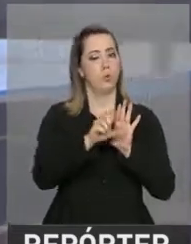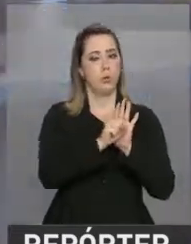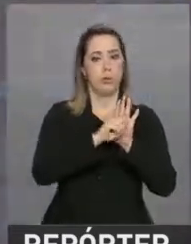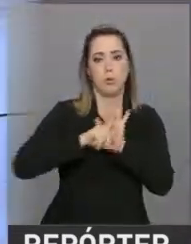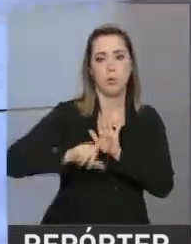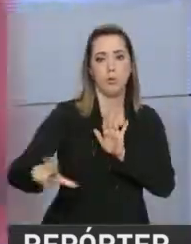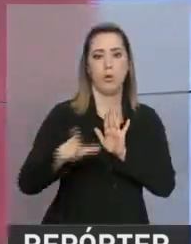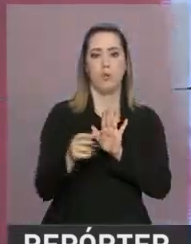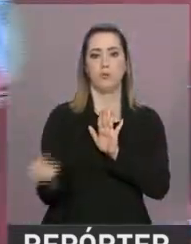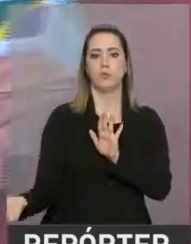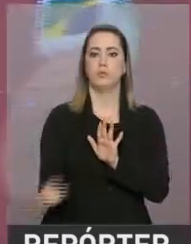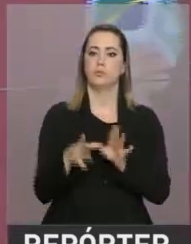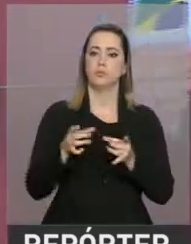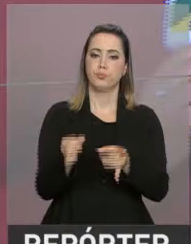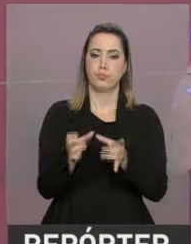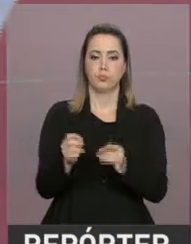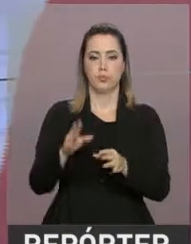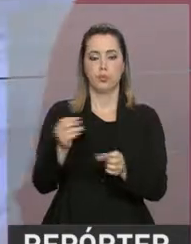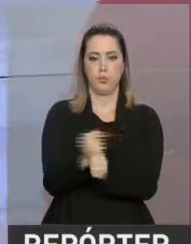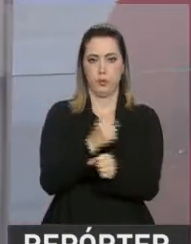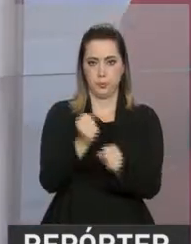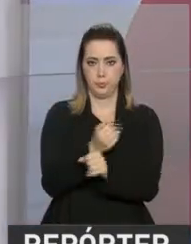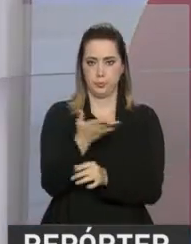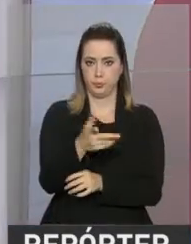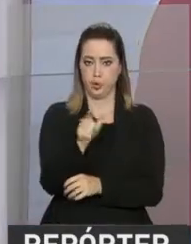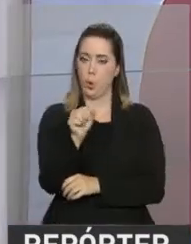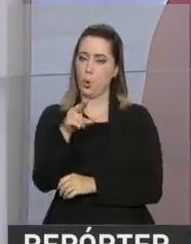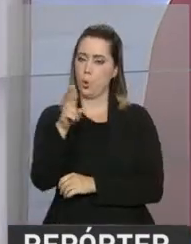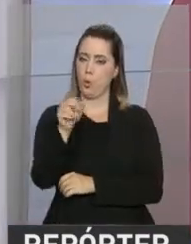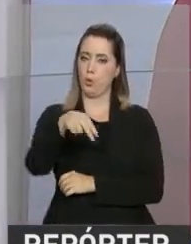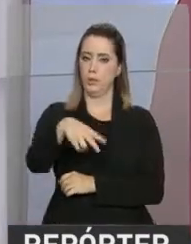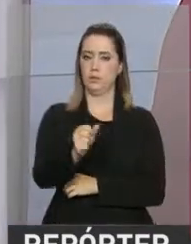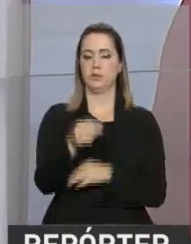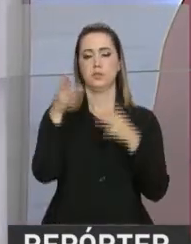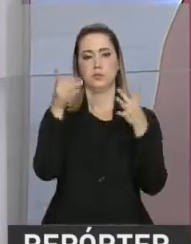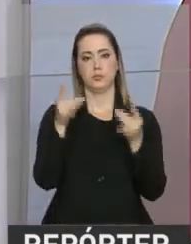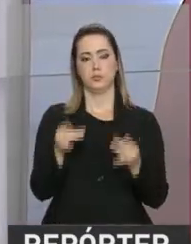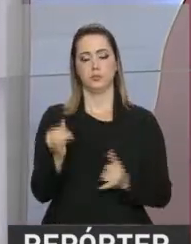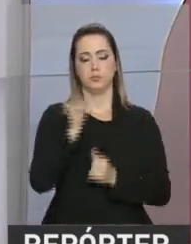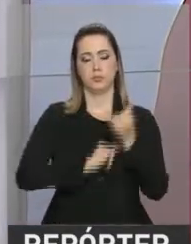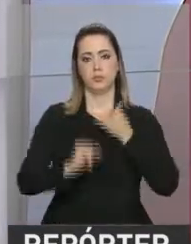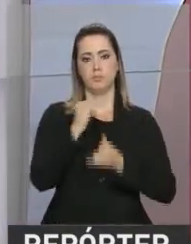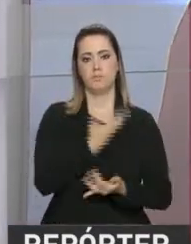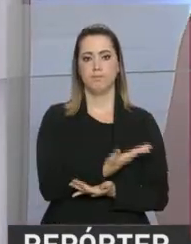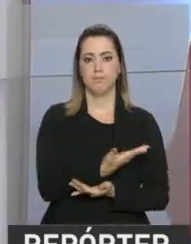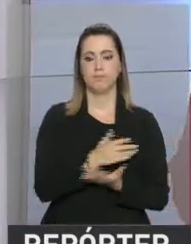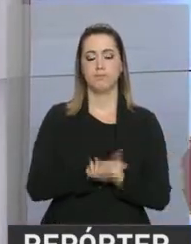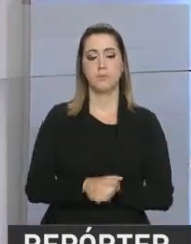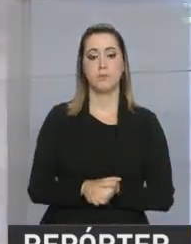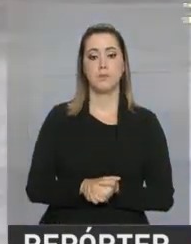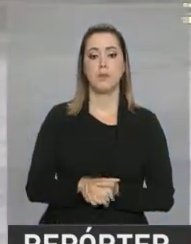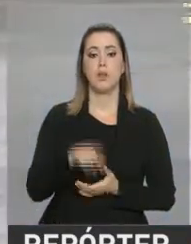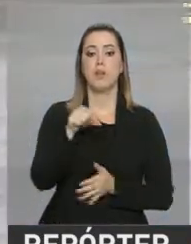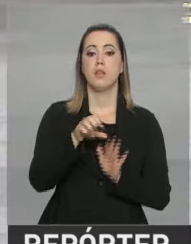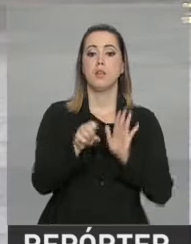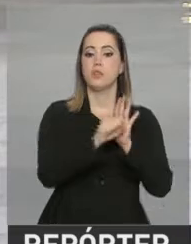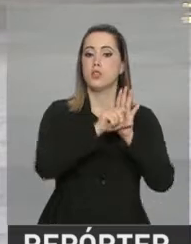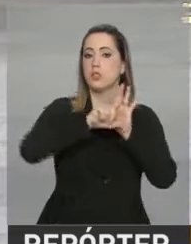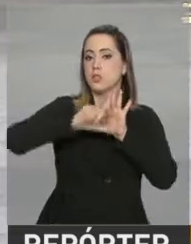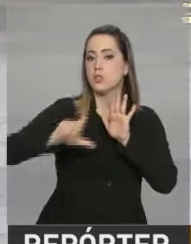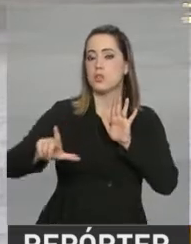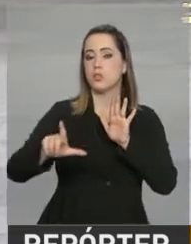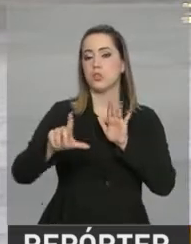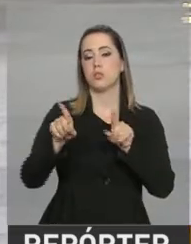Ao vivo, a repórter Luana Karen tem as informações para a gente sobre esse assunto. Olá, Luana. Olá, José Luiz. Esse edital vai